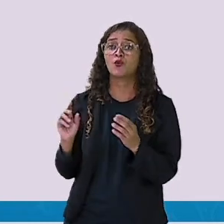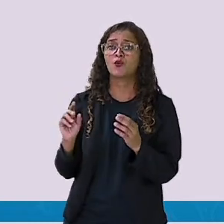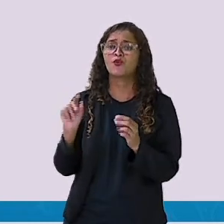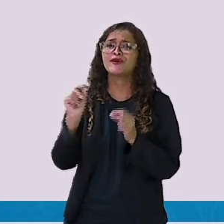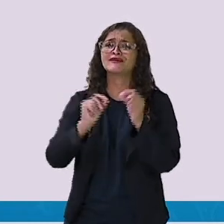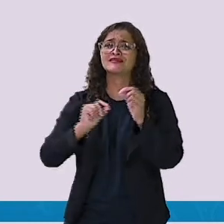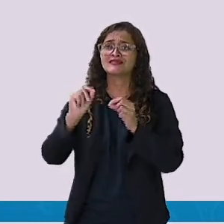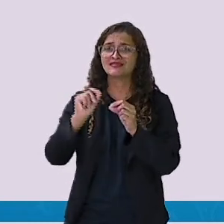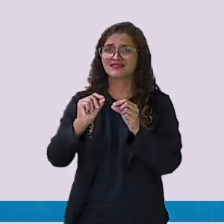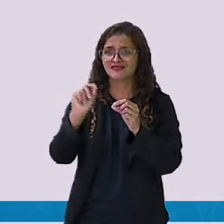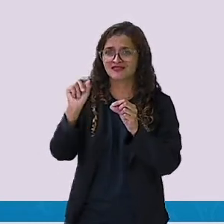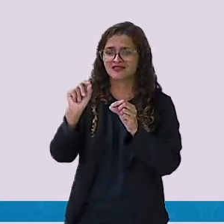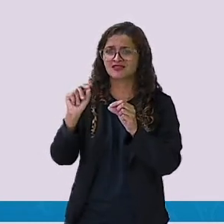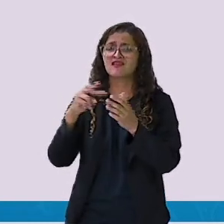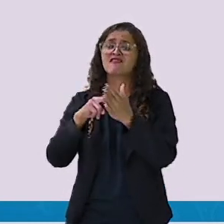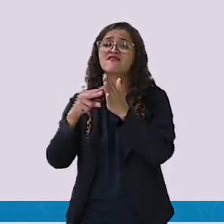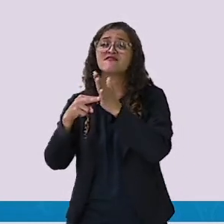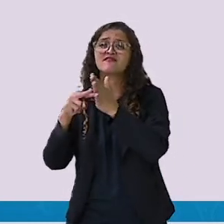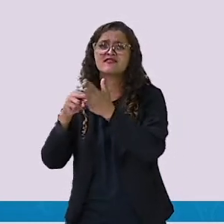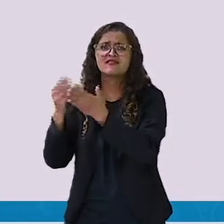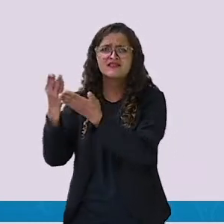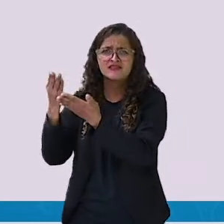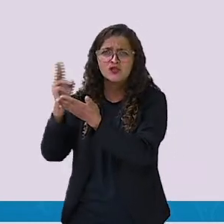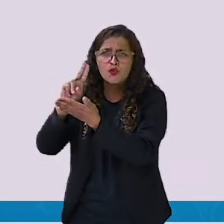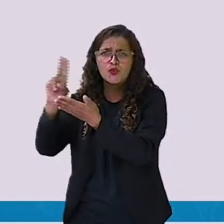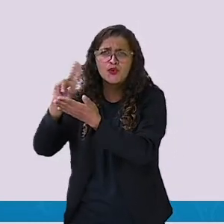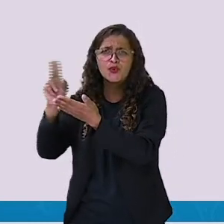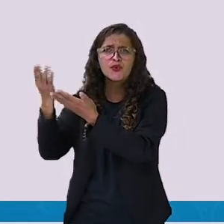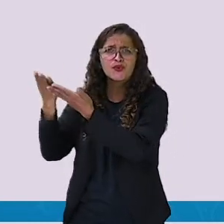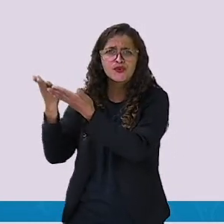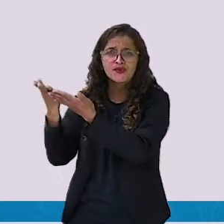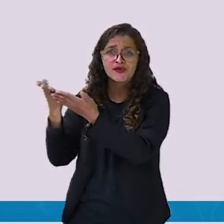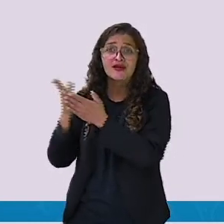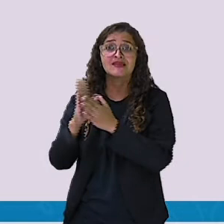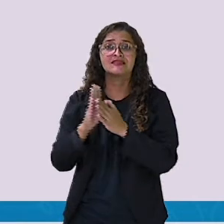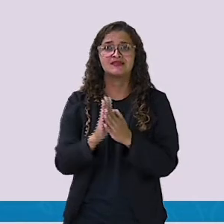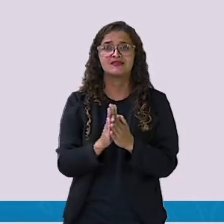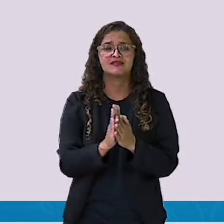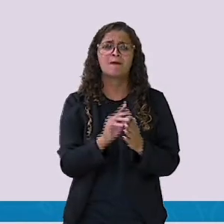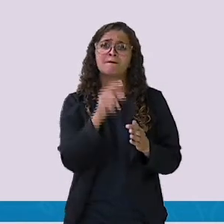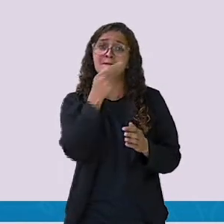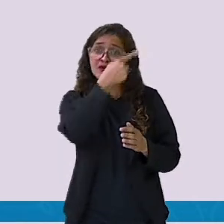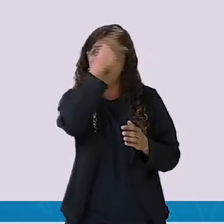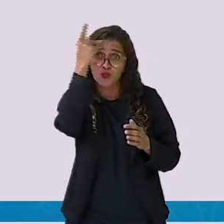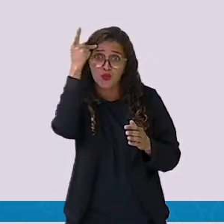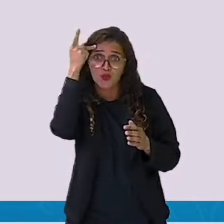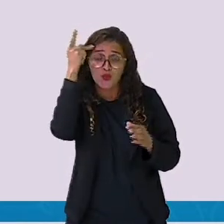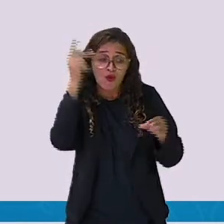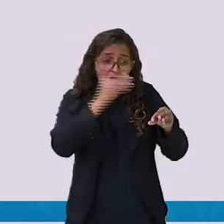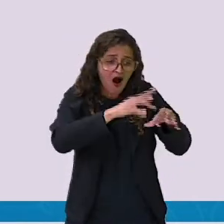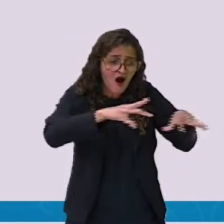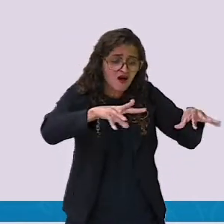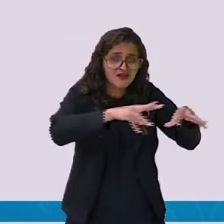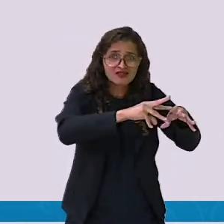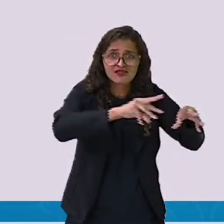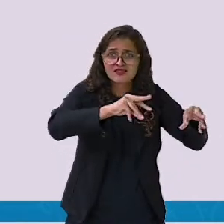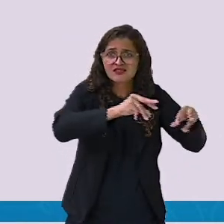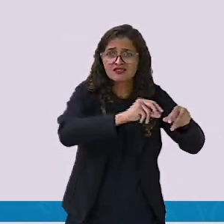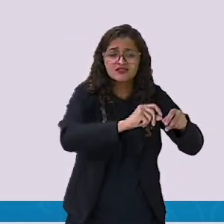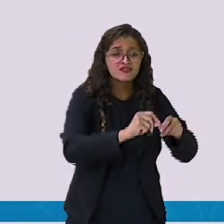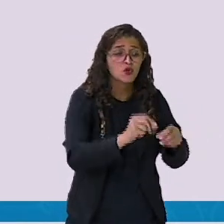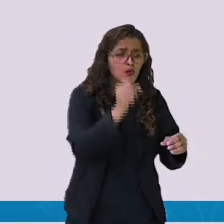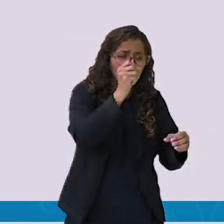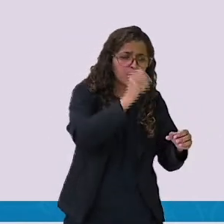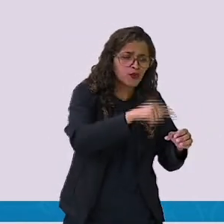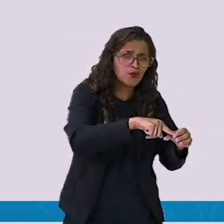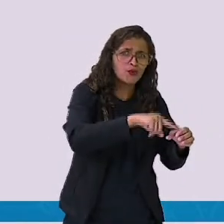das famílias camponeses que cultivam pequenas áreas de terra, beneficiam e